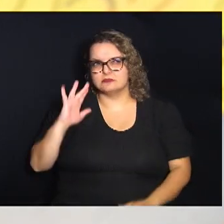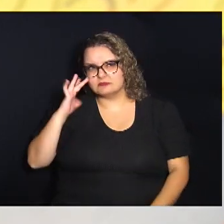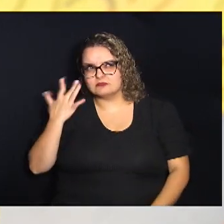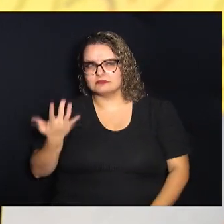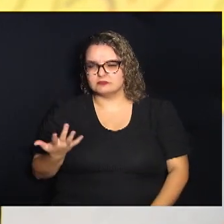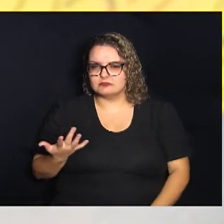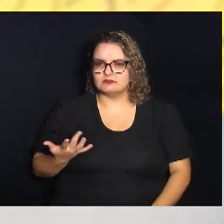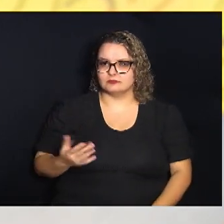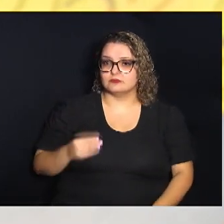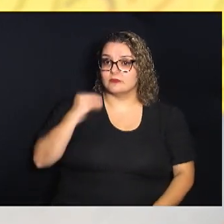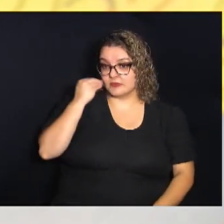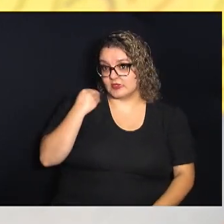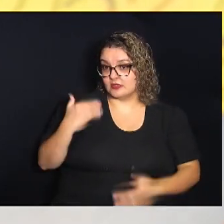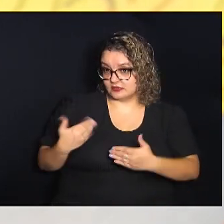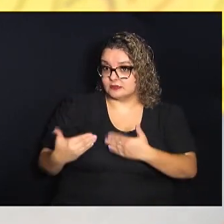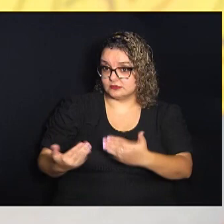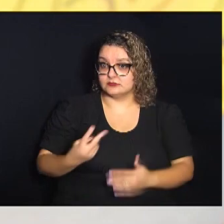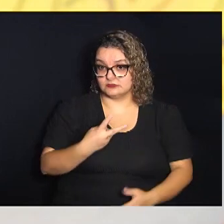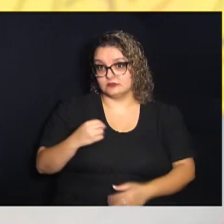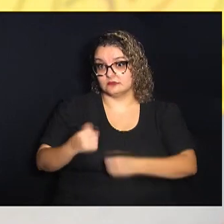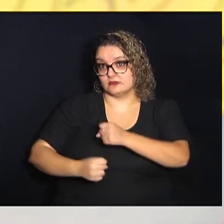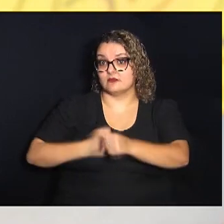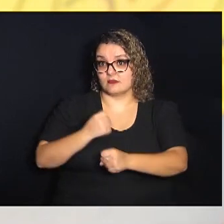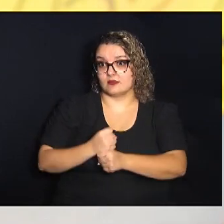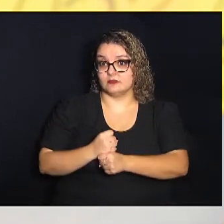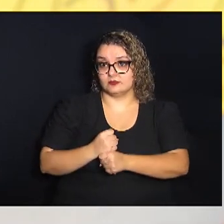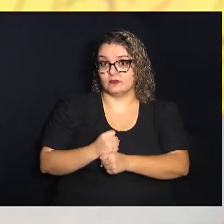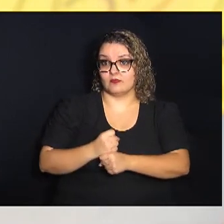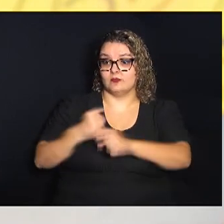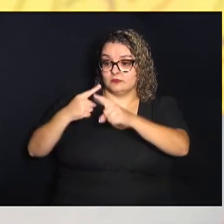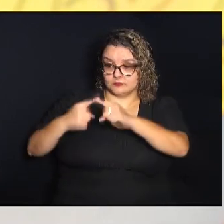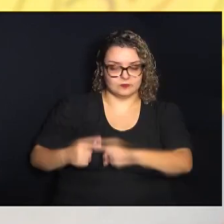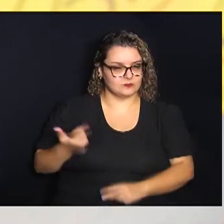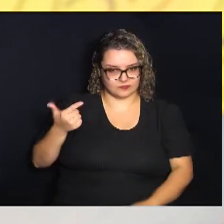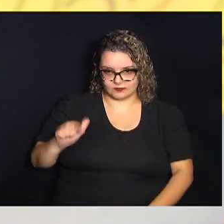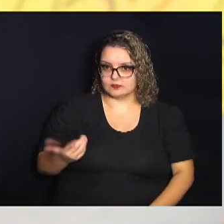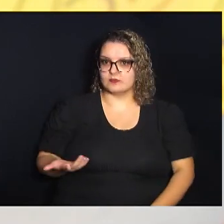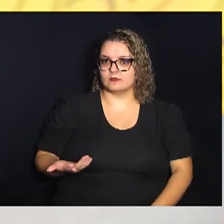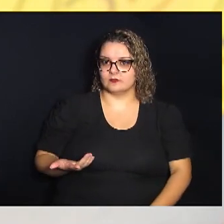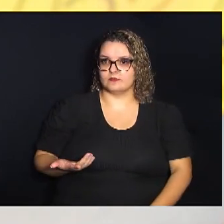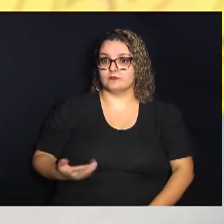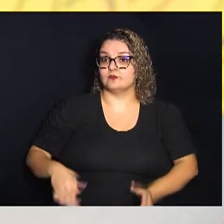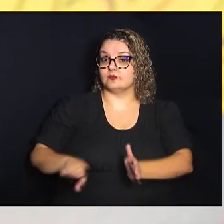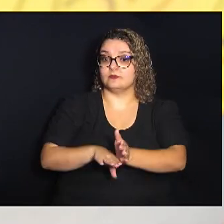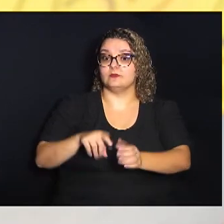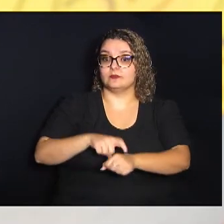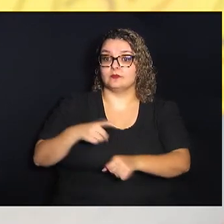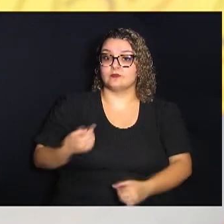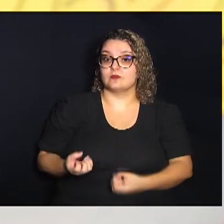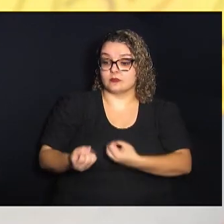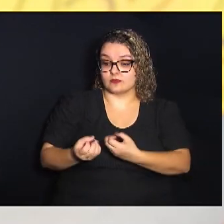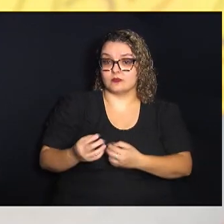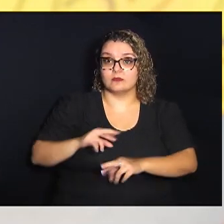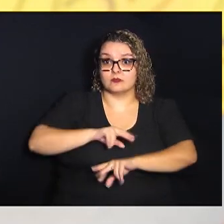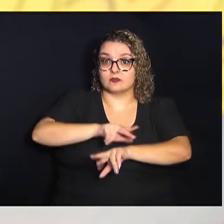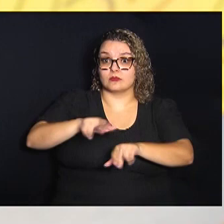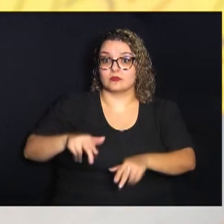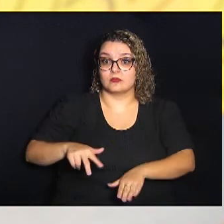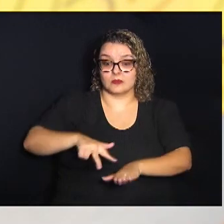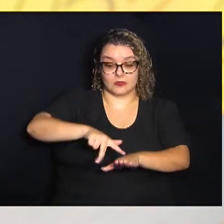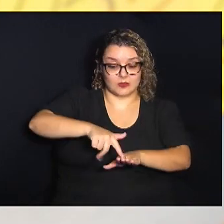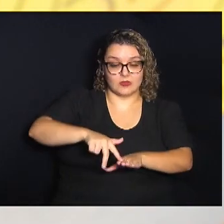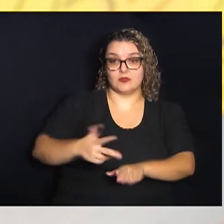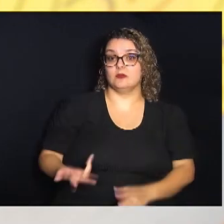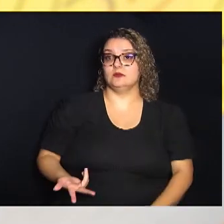própria experiência que eu adquiri, esses 20 anos, eu tô competindo até hoje. E chega uma hora que a gente acumula muita informação. E o skate, por si